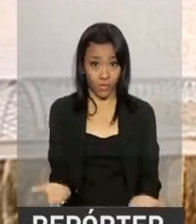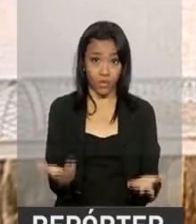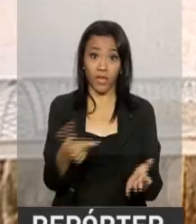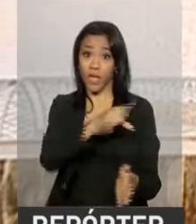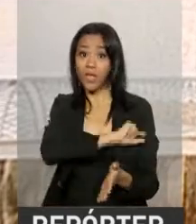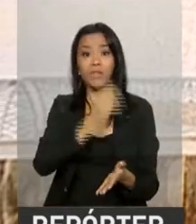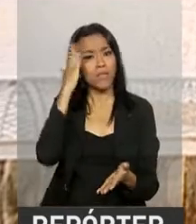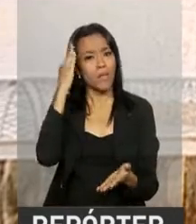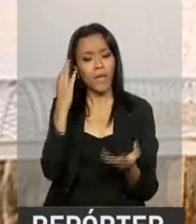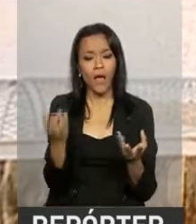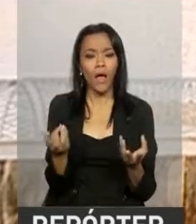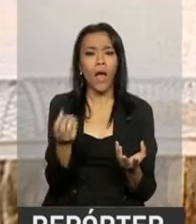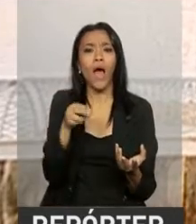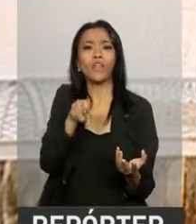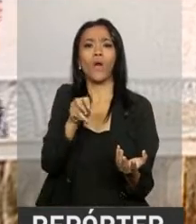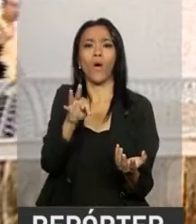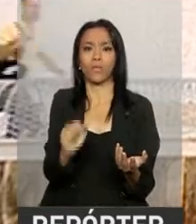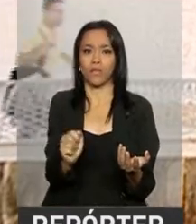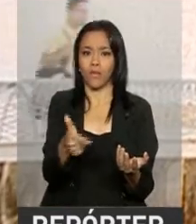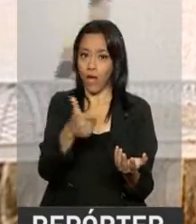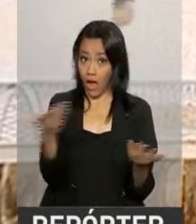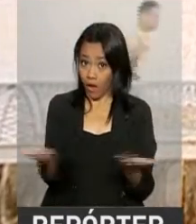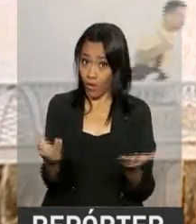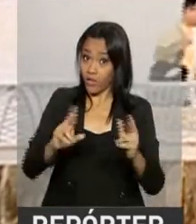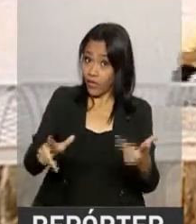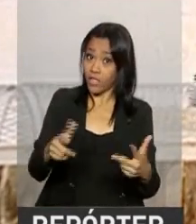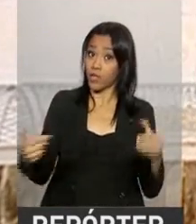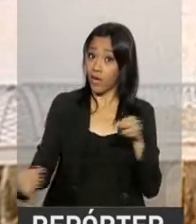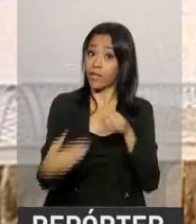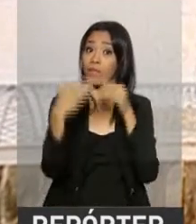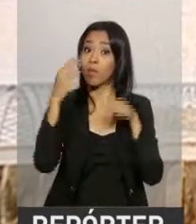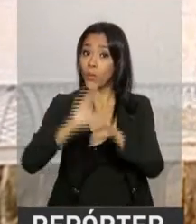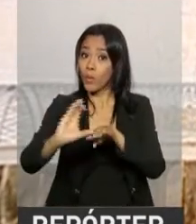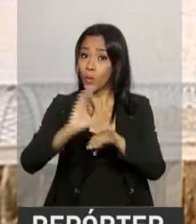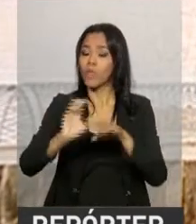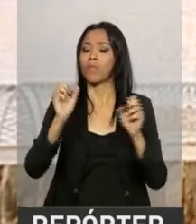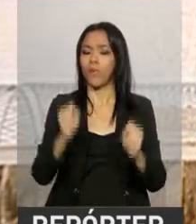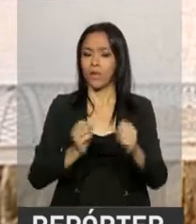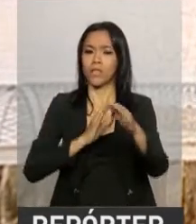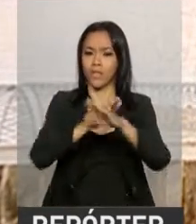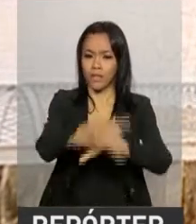estavam da nota de corte. Quem quiser fazer esse simulado pode acessar